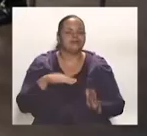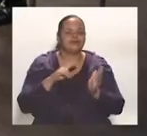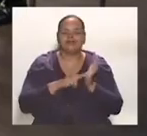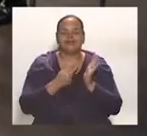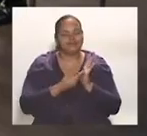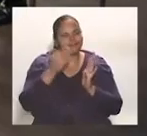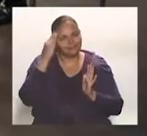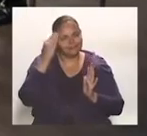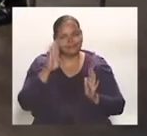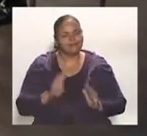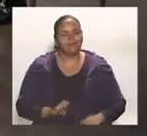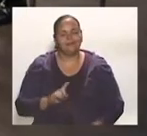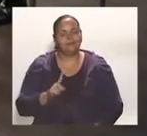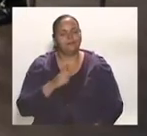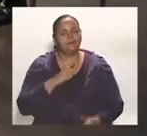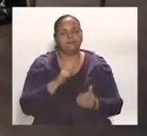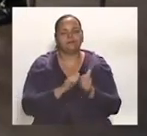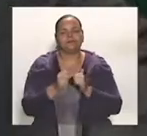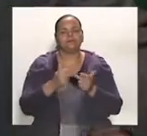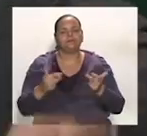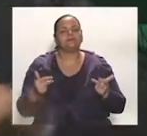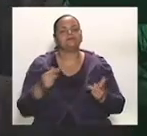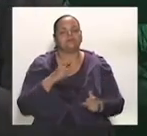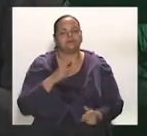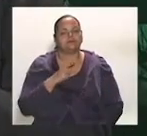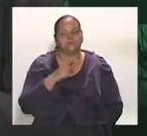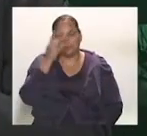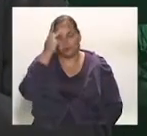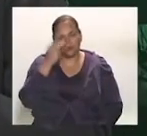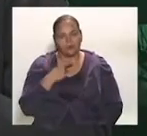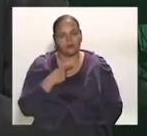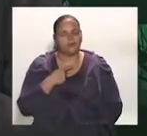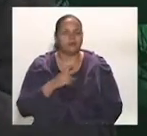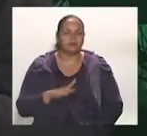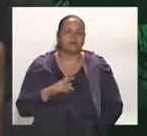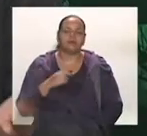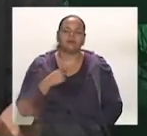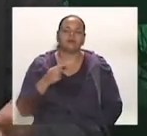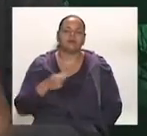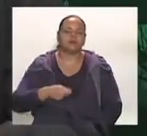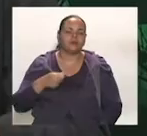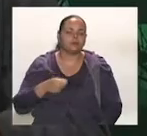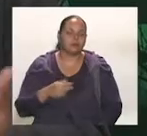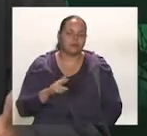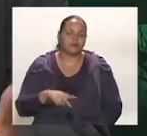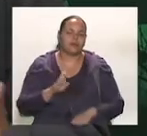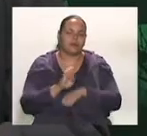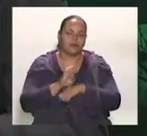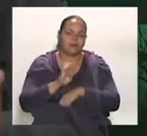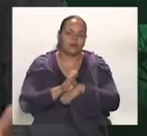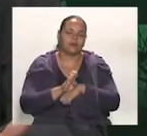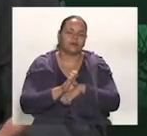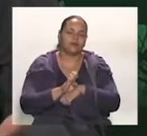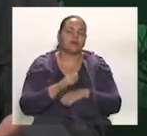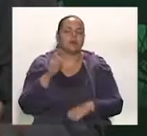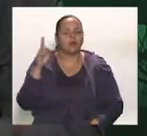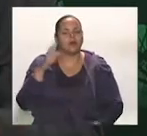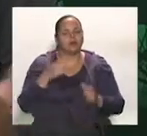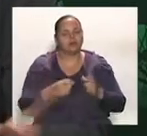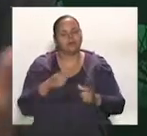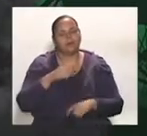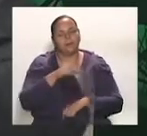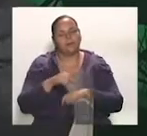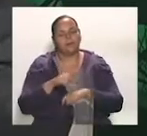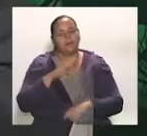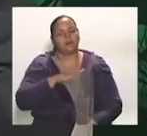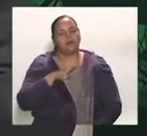artigo 217 da 217 que é mal interpretado. Né? Você tem todas as entidades sem ser esportivas, elas gozam de autonomia e nem